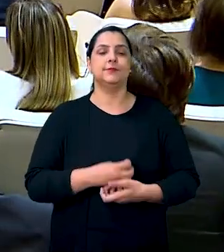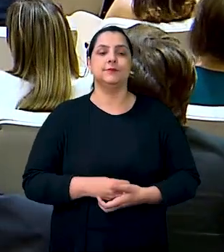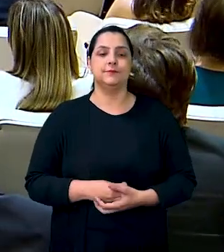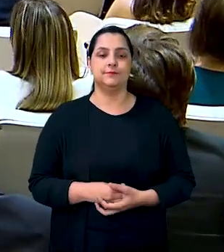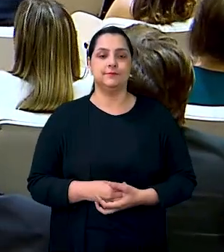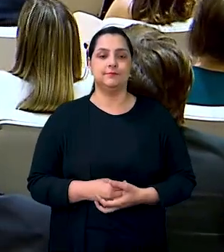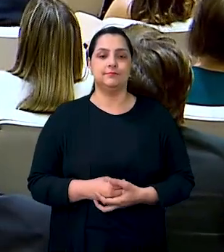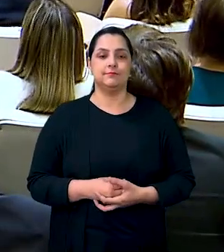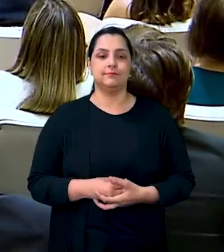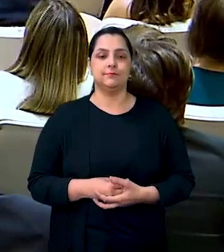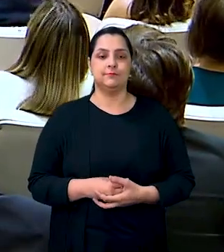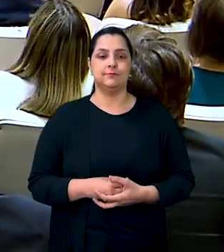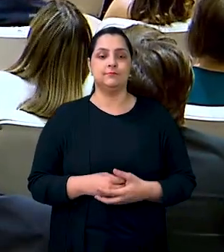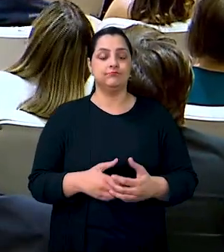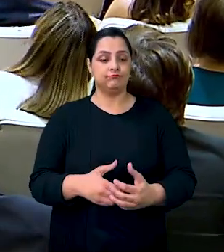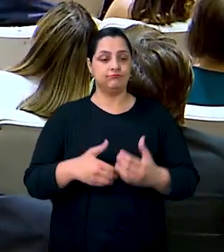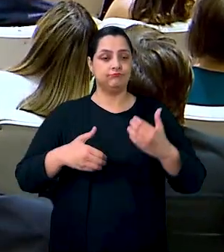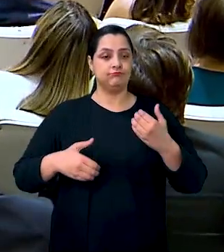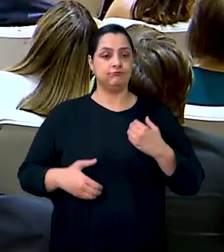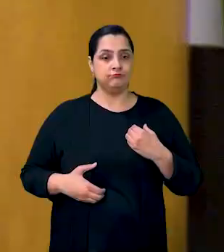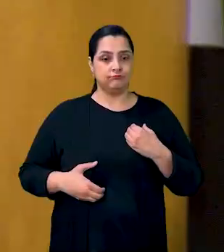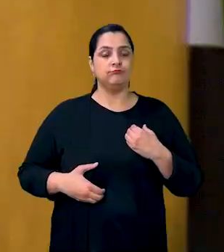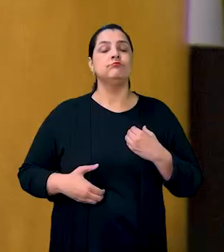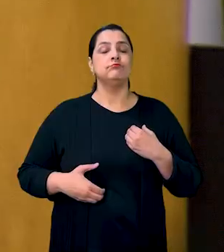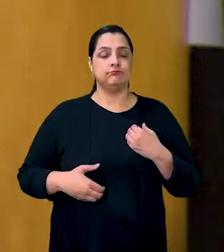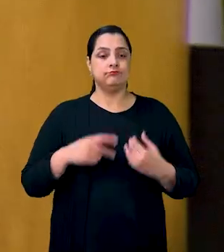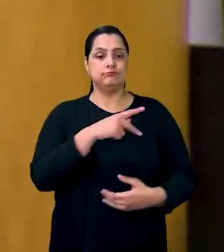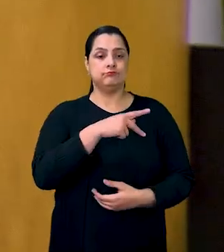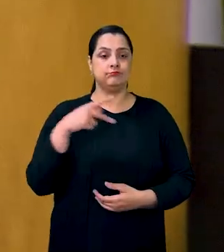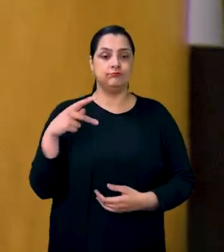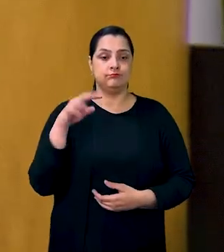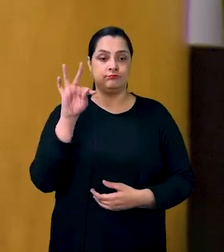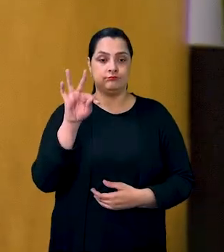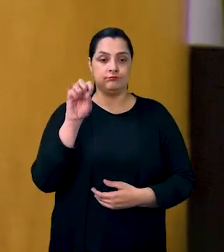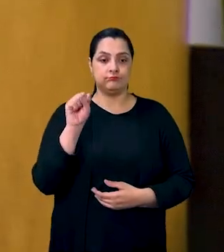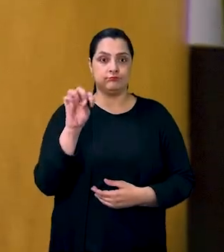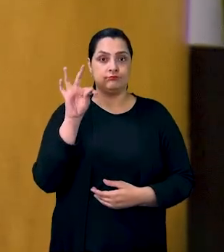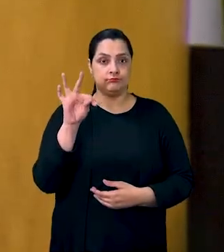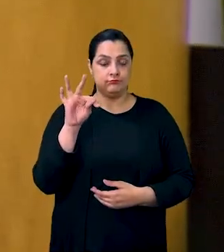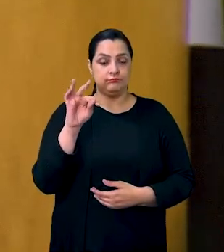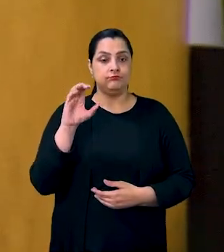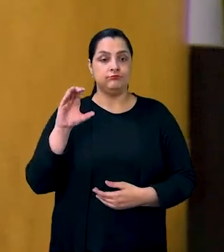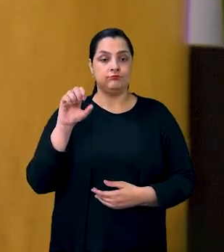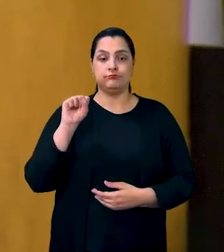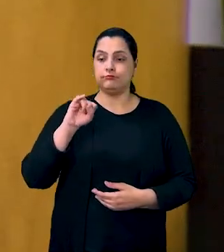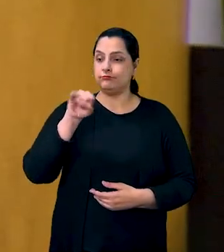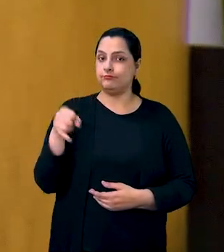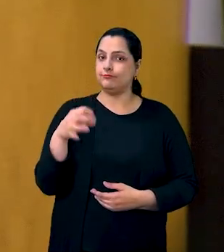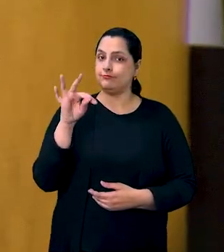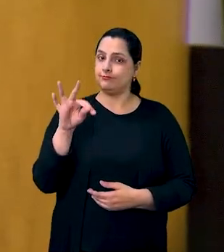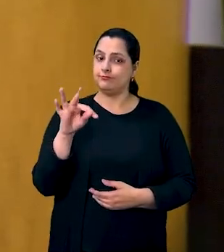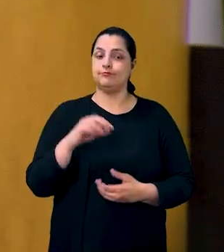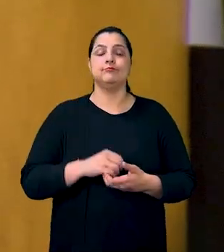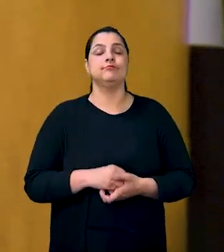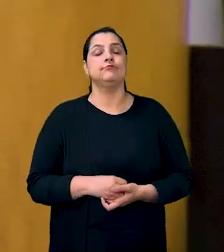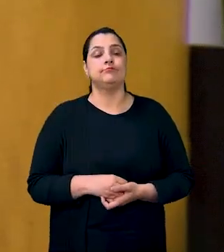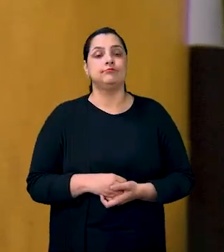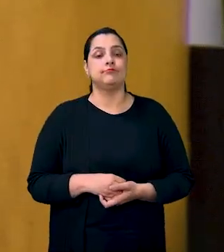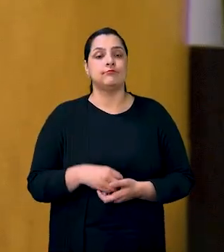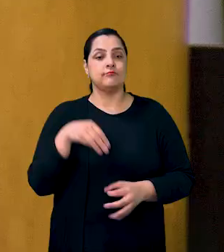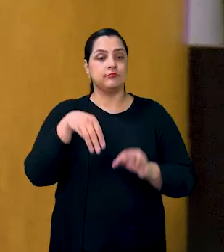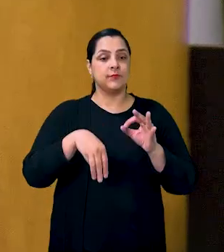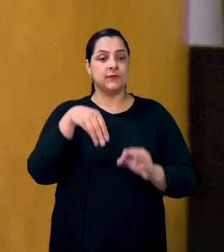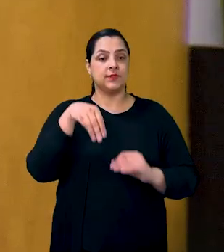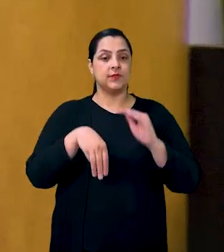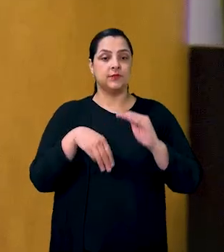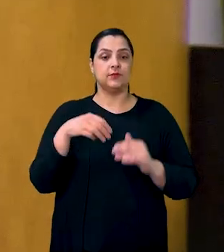2 anos. Declaro empossado no cargo de presidente do Tribunal Superior do Trabalho e do Conselho Superior da Justiça do Trabalho,